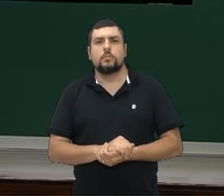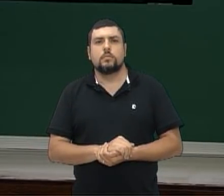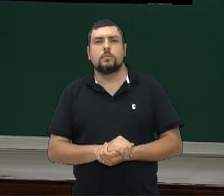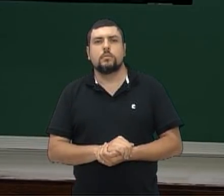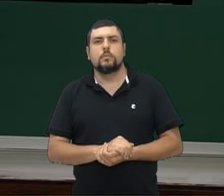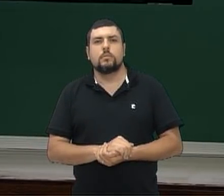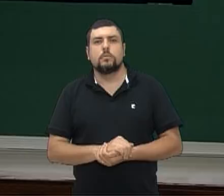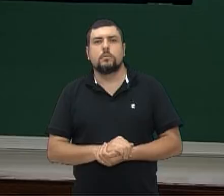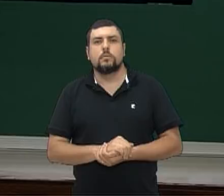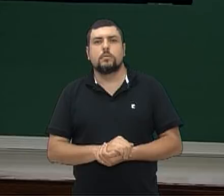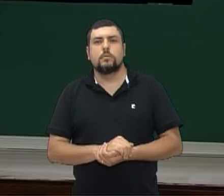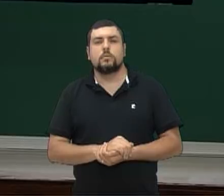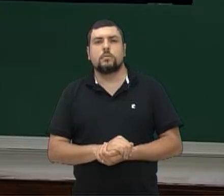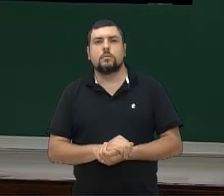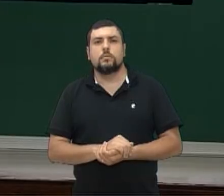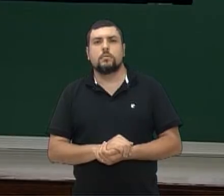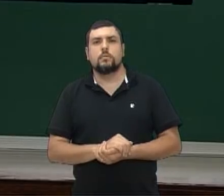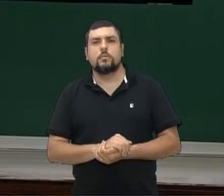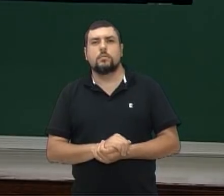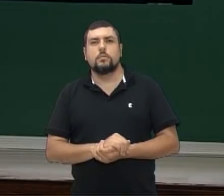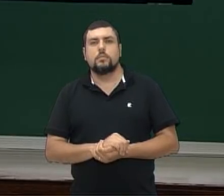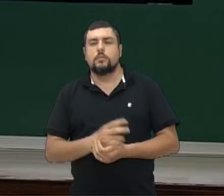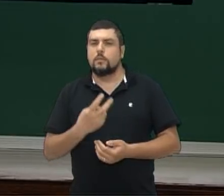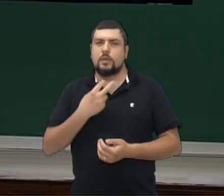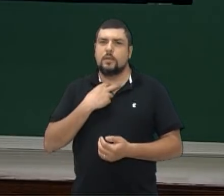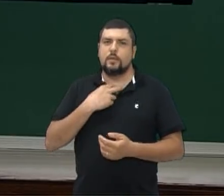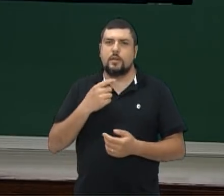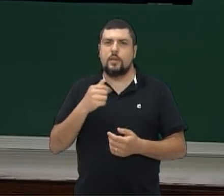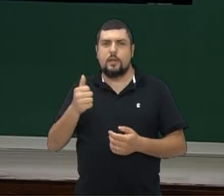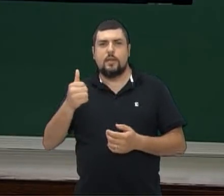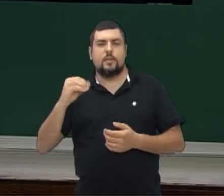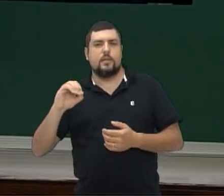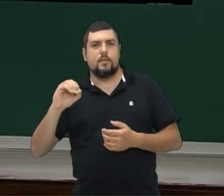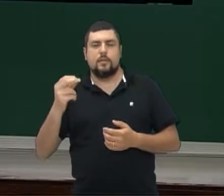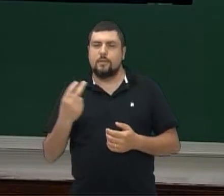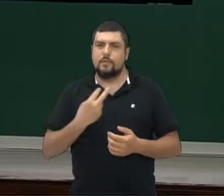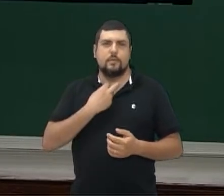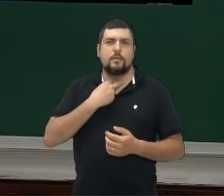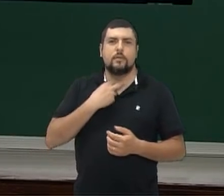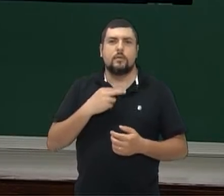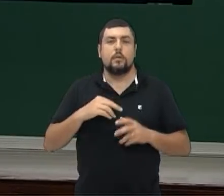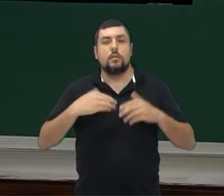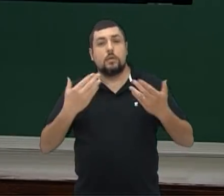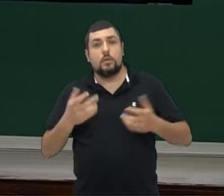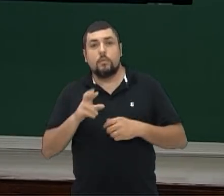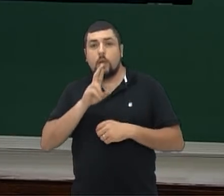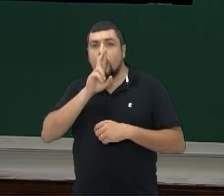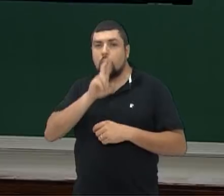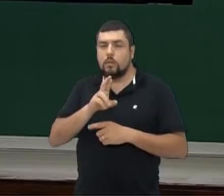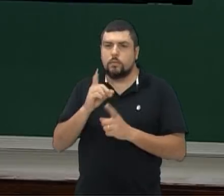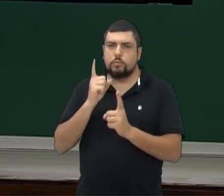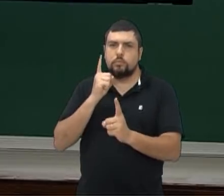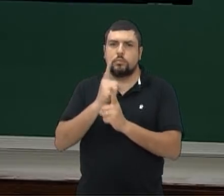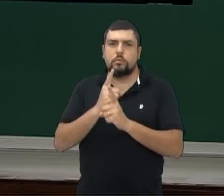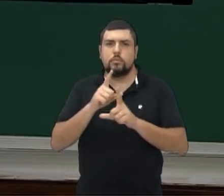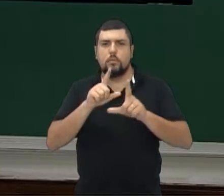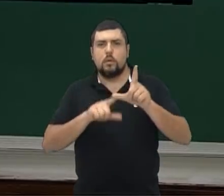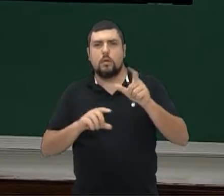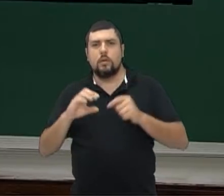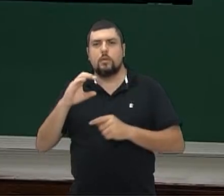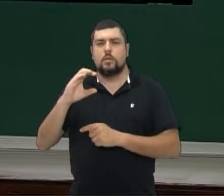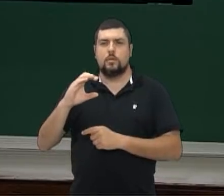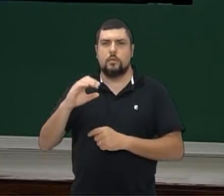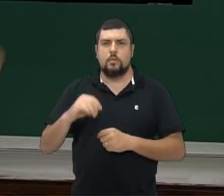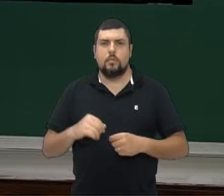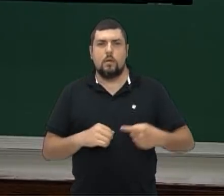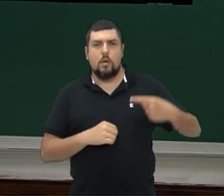3. Não, porque aqui é 10, né? Não confere. Então, a resposta que a gente localizou ali é a letra C. O perímetro da